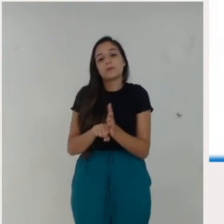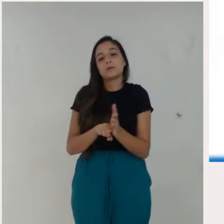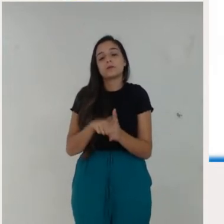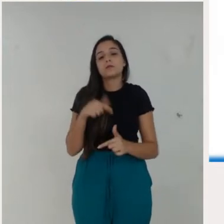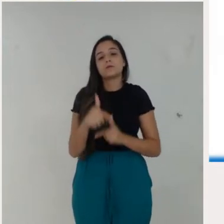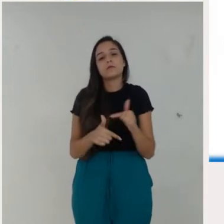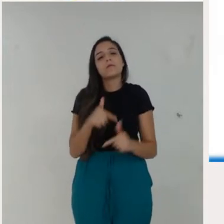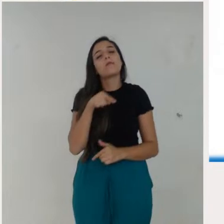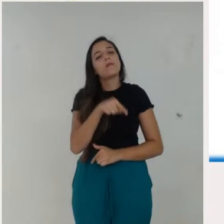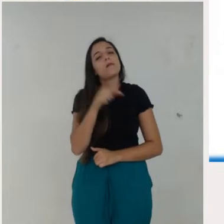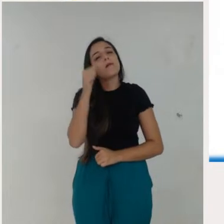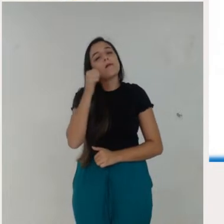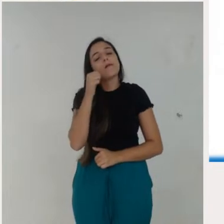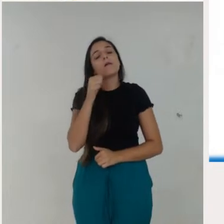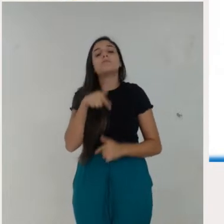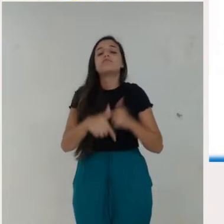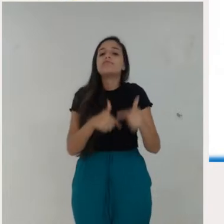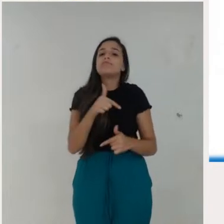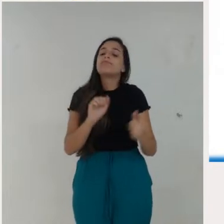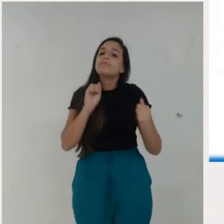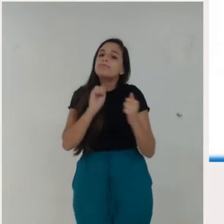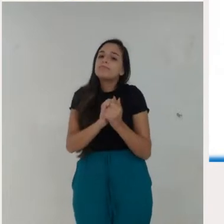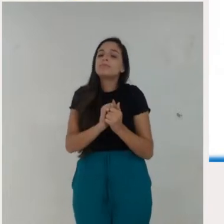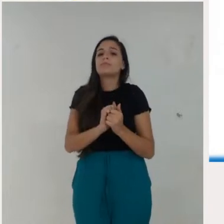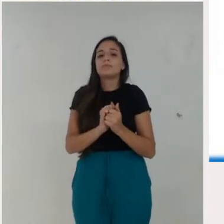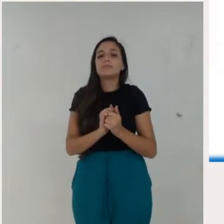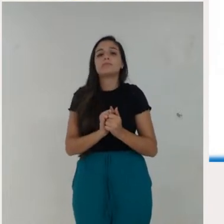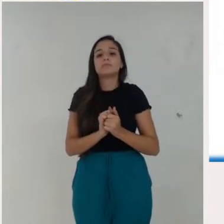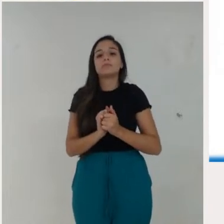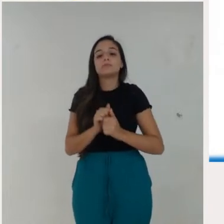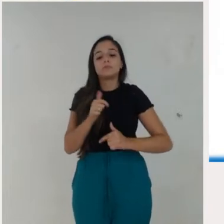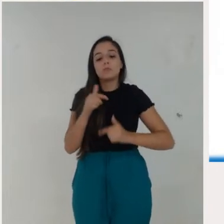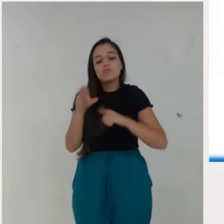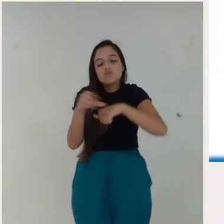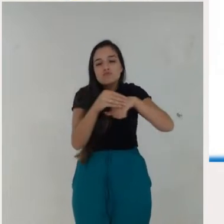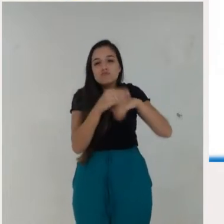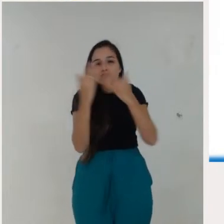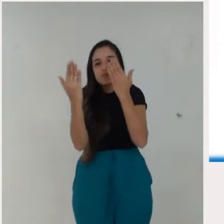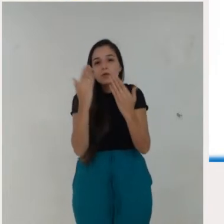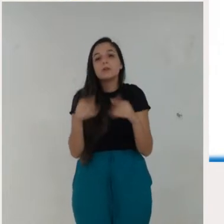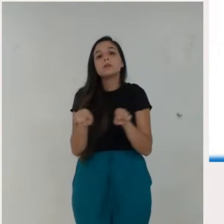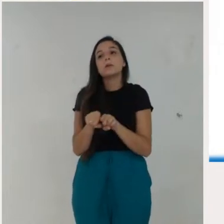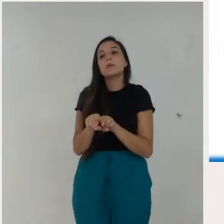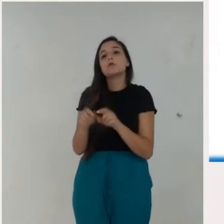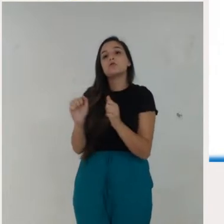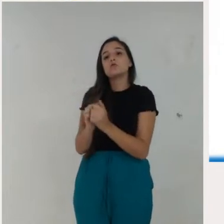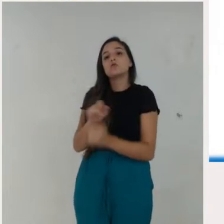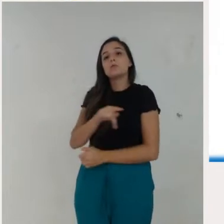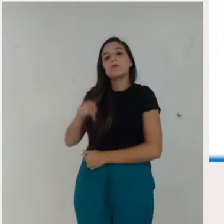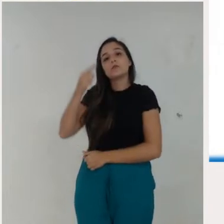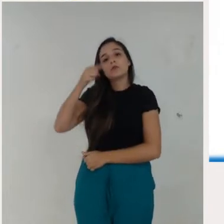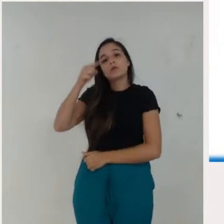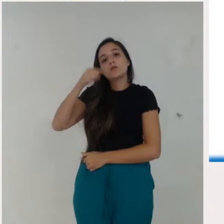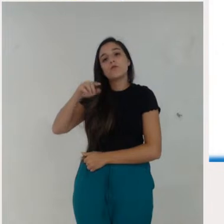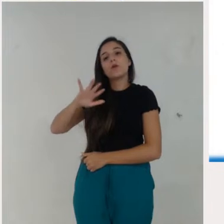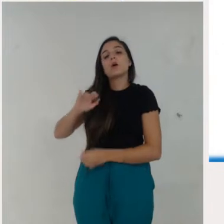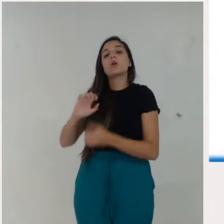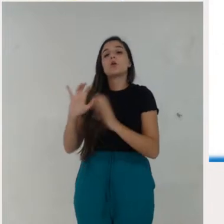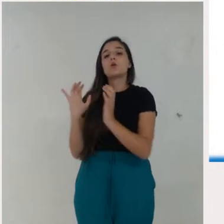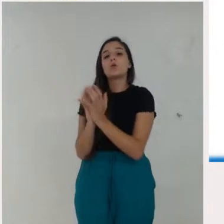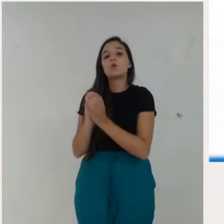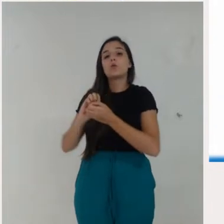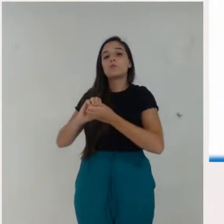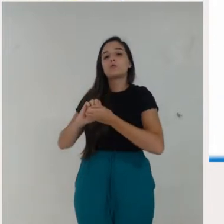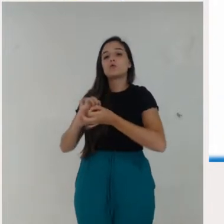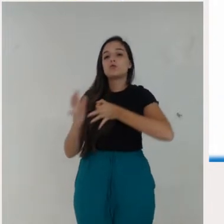trabalhado bastante comigo aí nessa análise de dados e também com a professora Silvana no TILSJUR, né? A Silvana